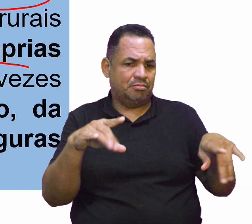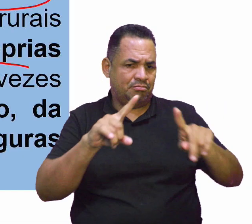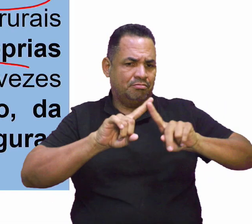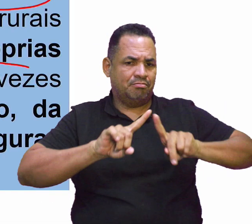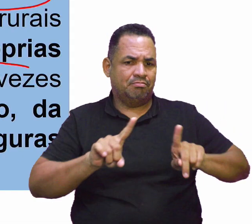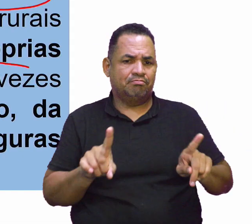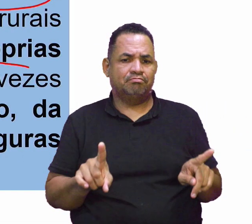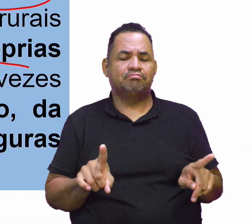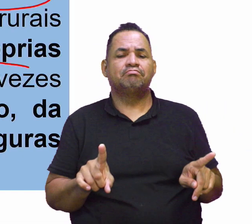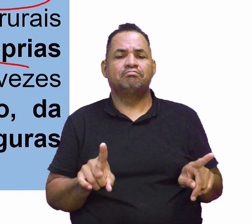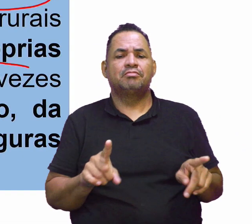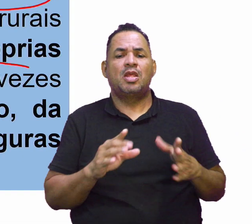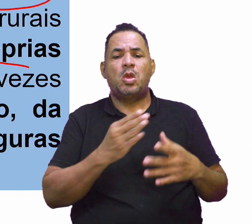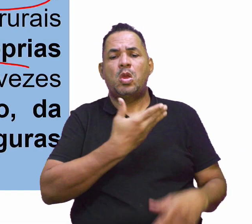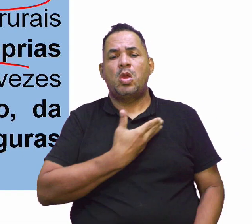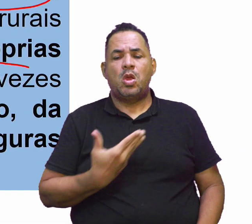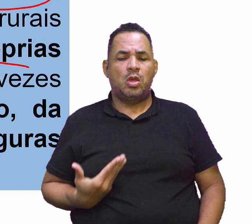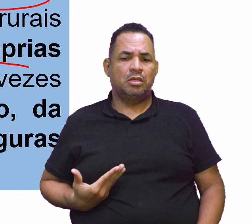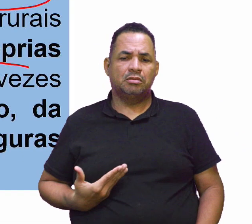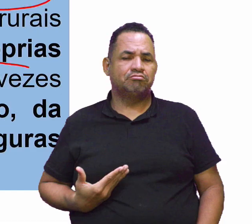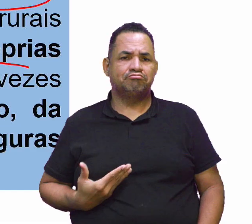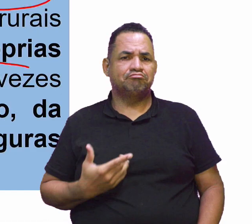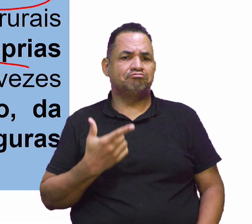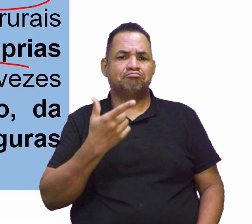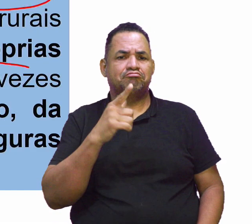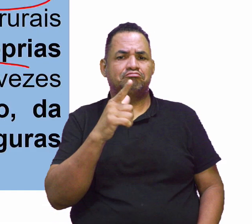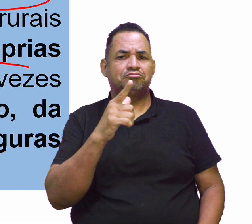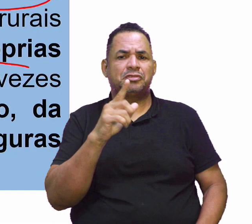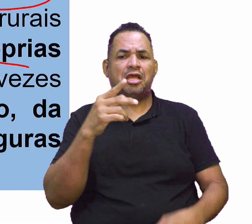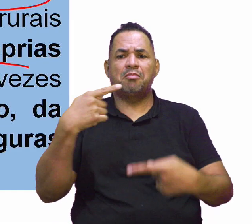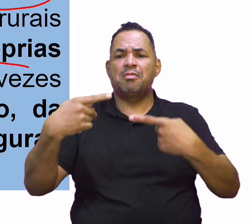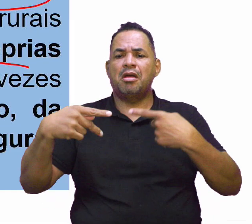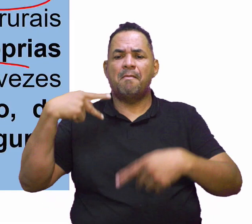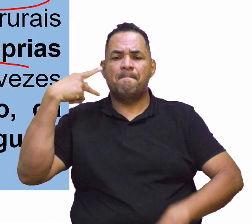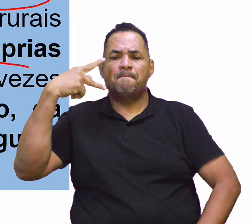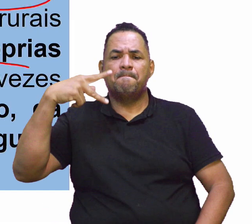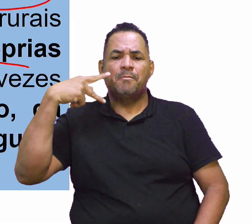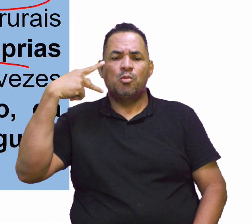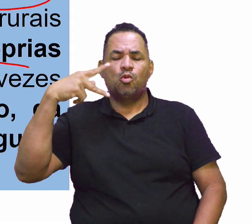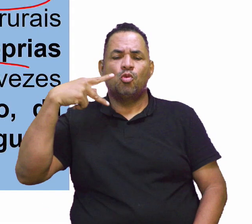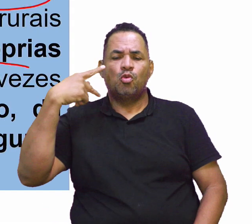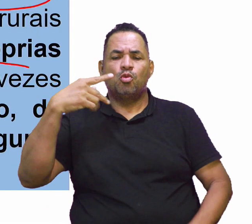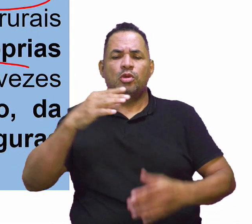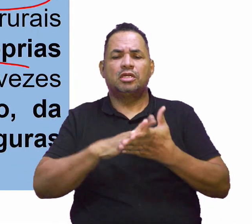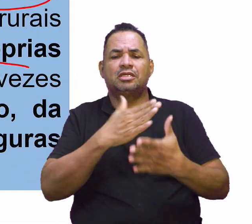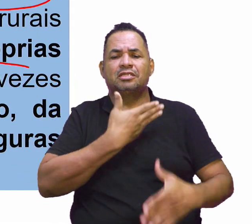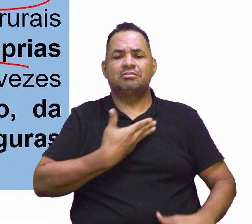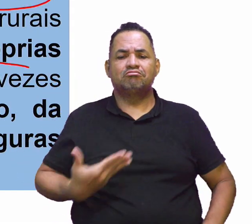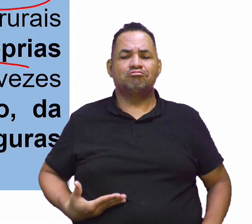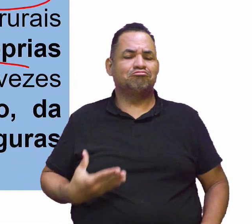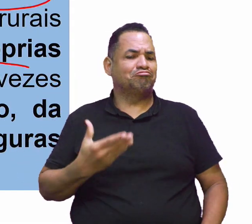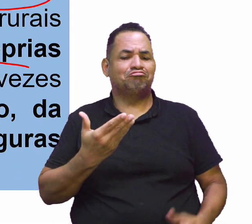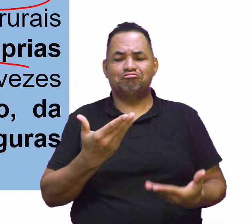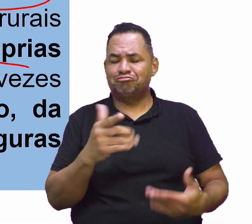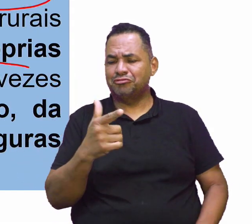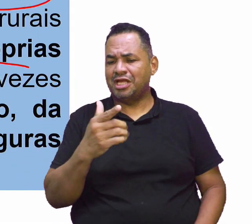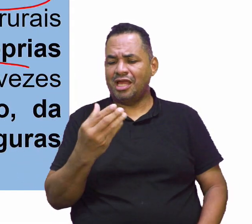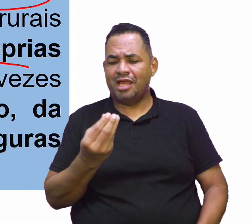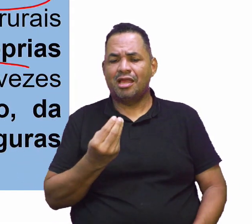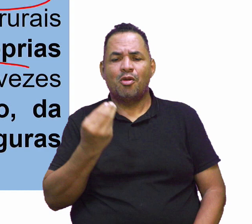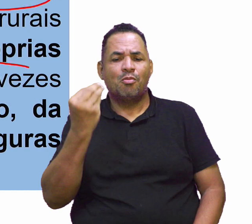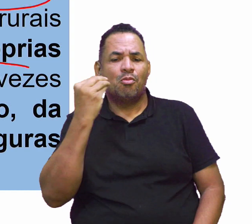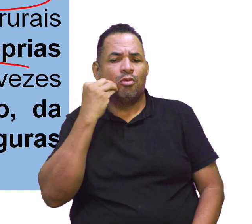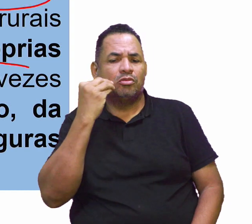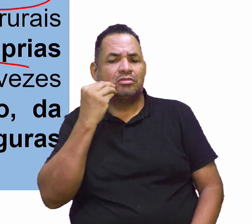o governo não vai criar políticas públicas, não vai dar oportunidade para este